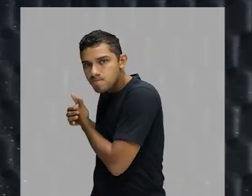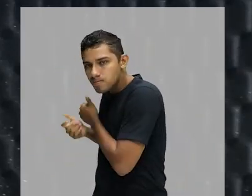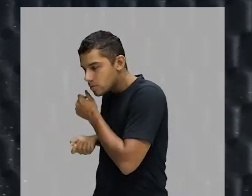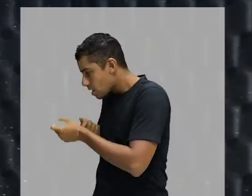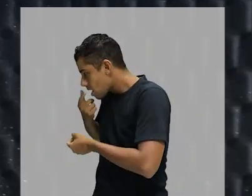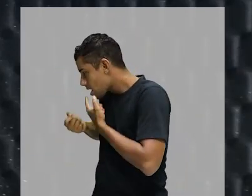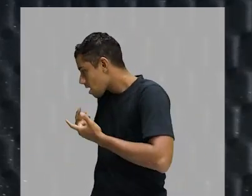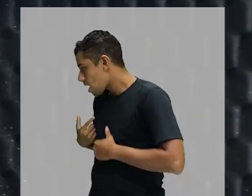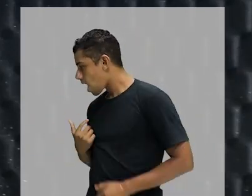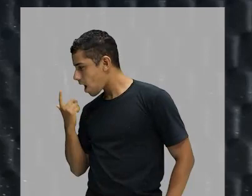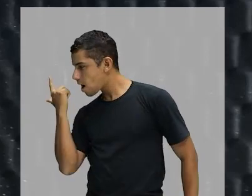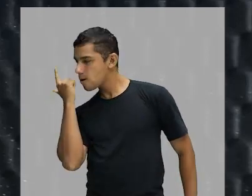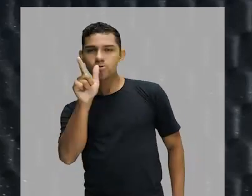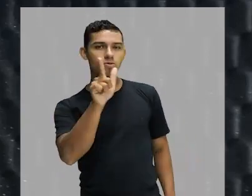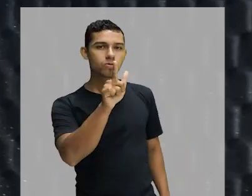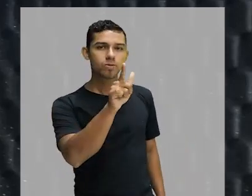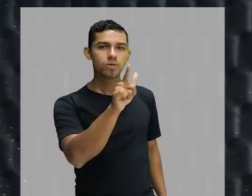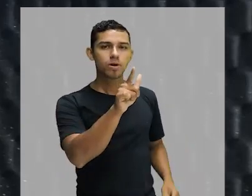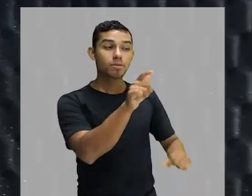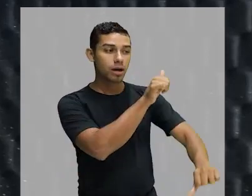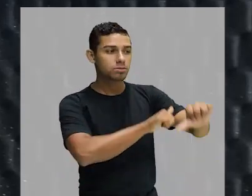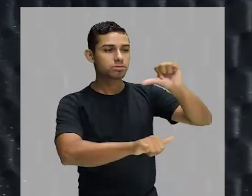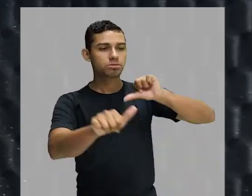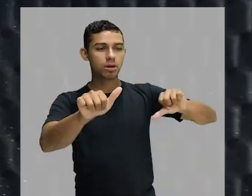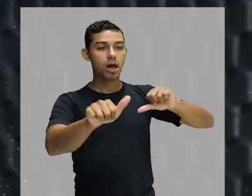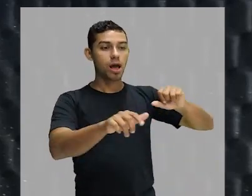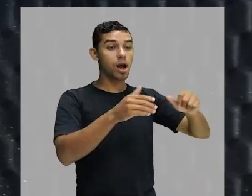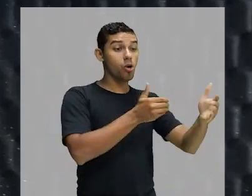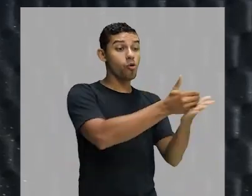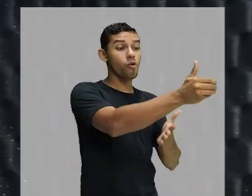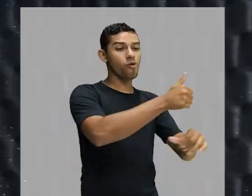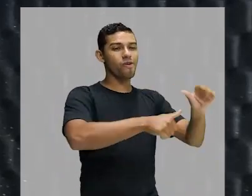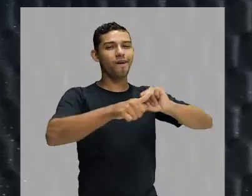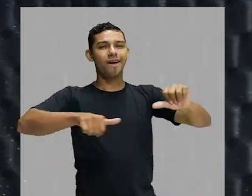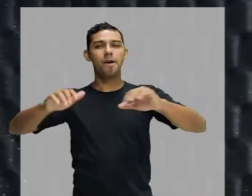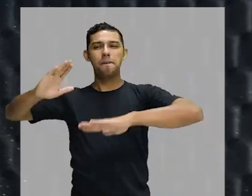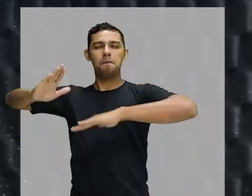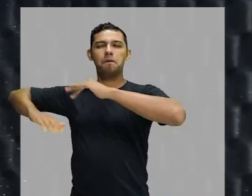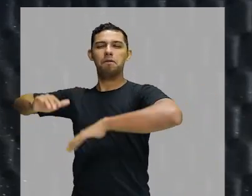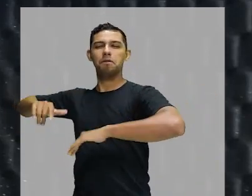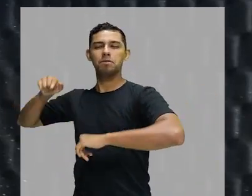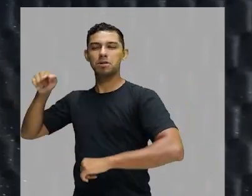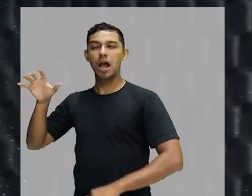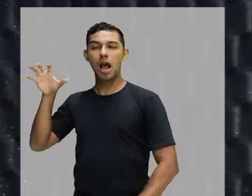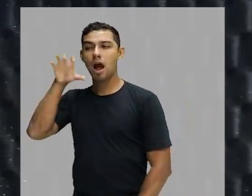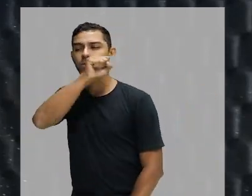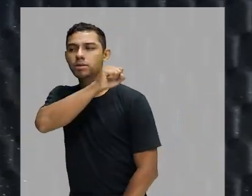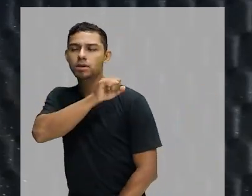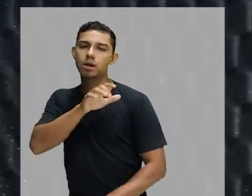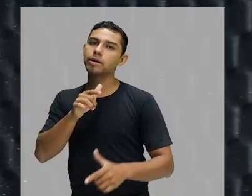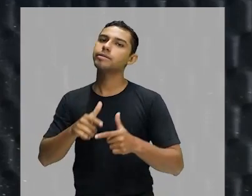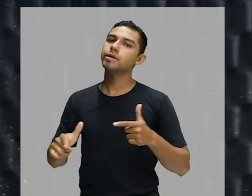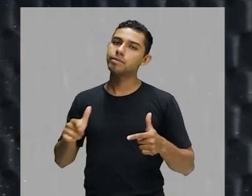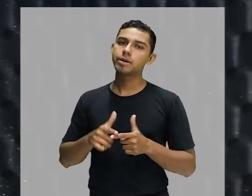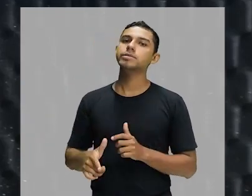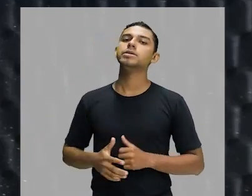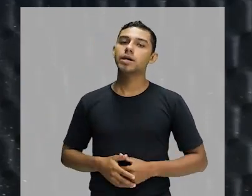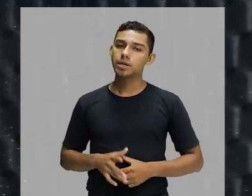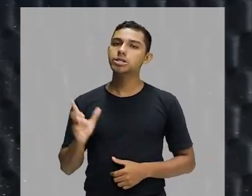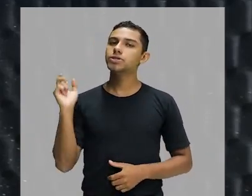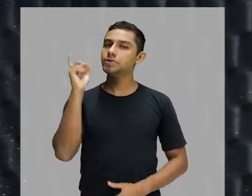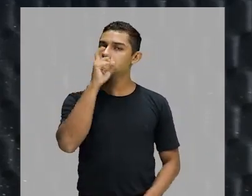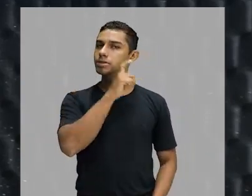de substância. Que é um problema. Por quê? Porque lá jamais, raramente ele será o quê? Ele